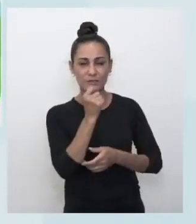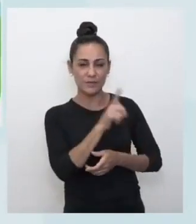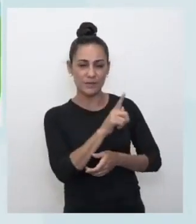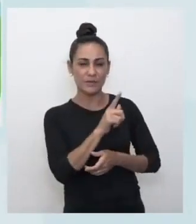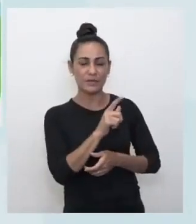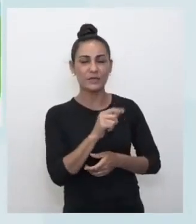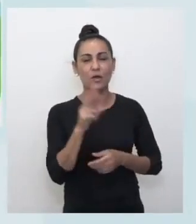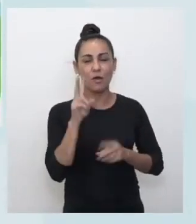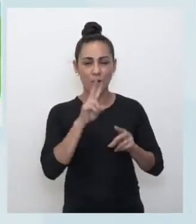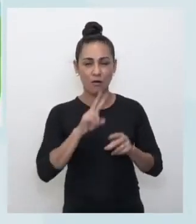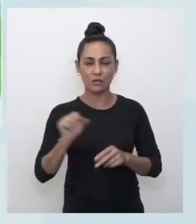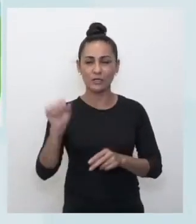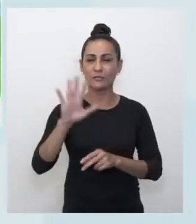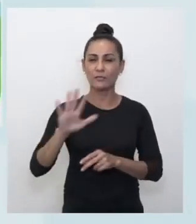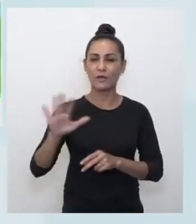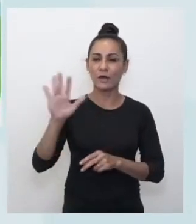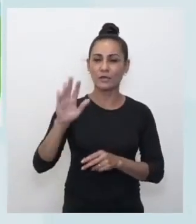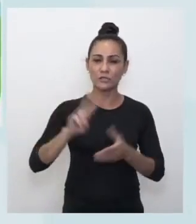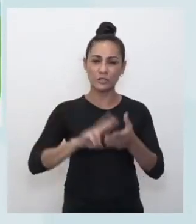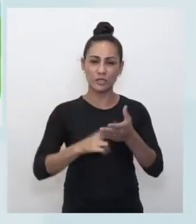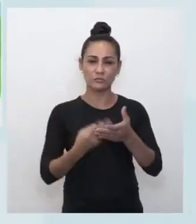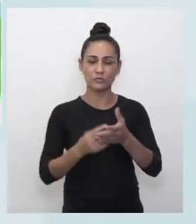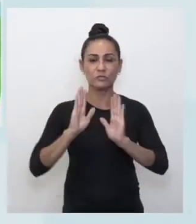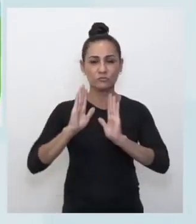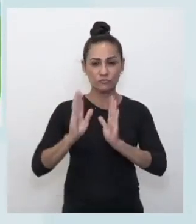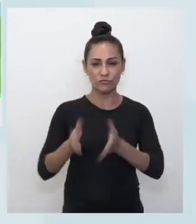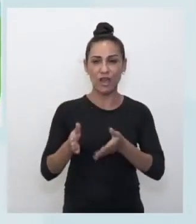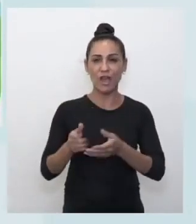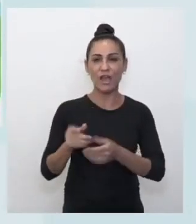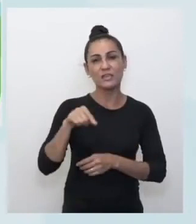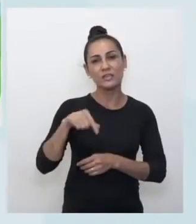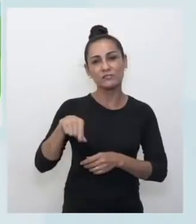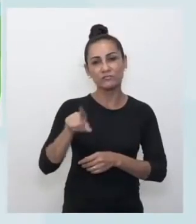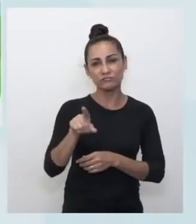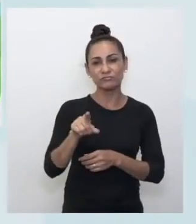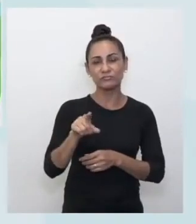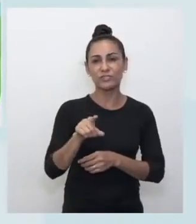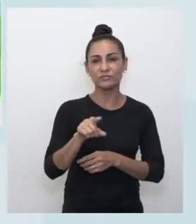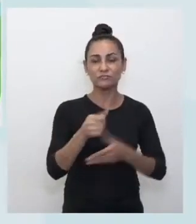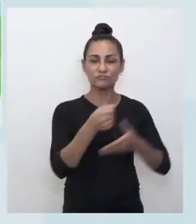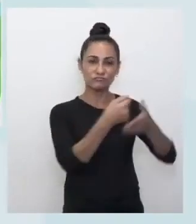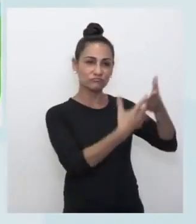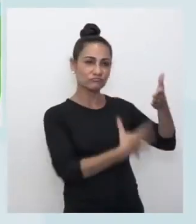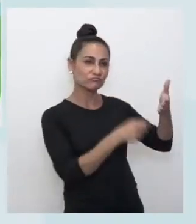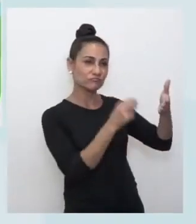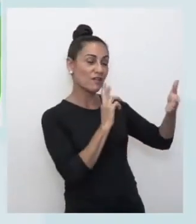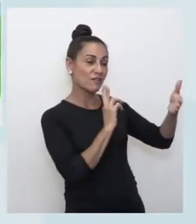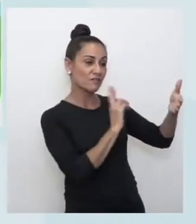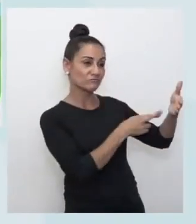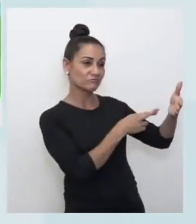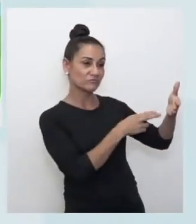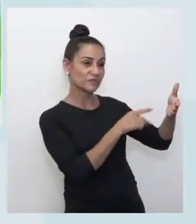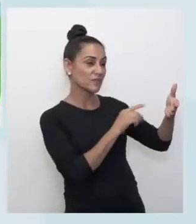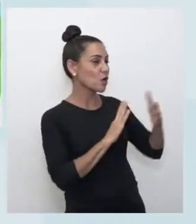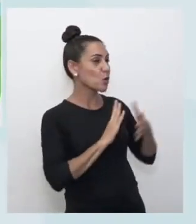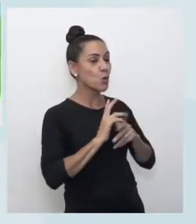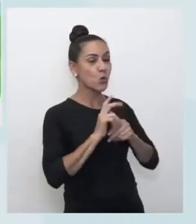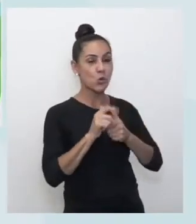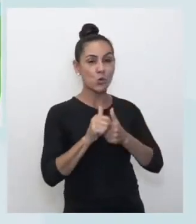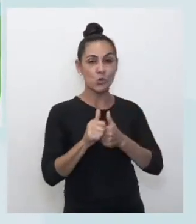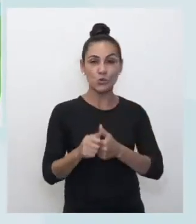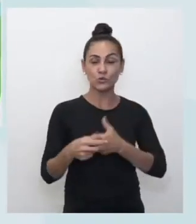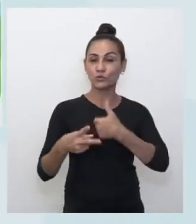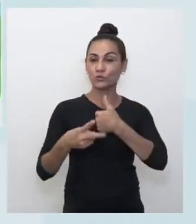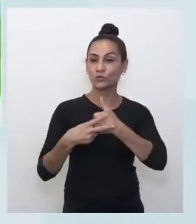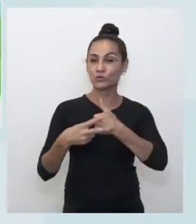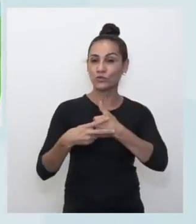isso, trabalhamos a aula passada, traduzimos essa piada, e vocês vão mandar aqui para o chat, para o Ed falar para mim, todos os verbos que aparecem